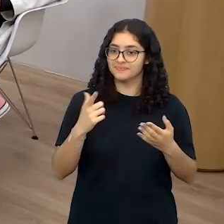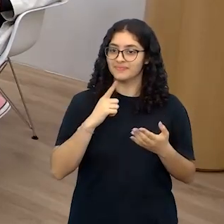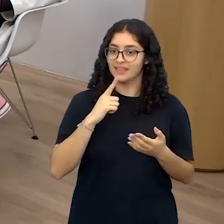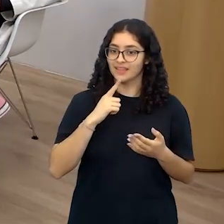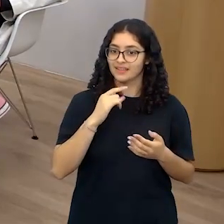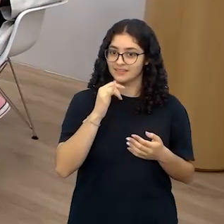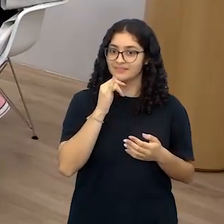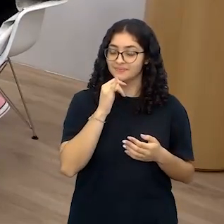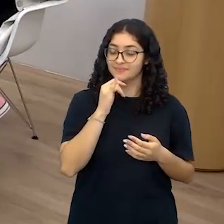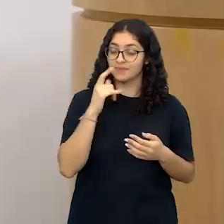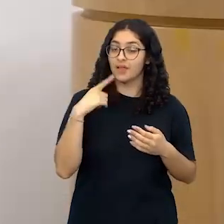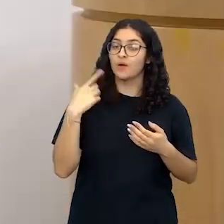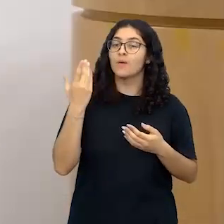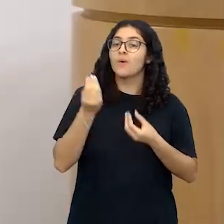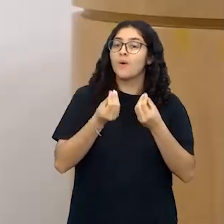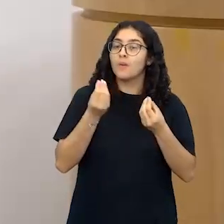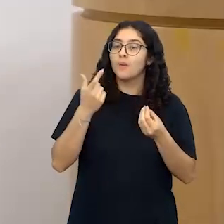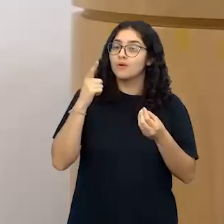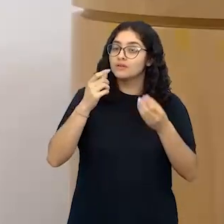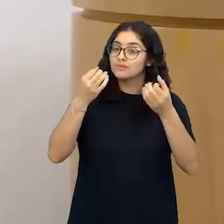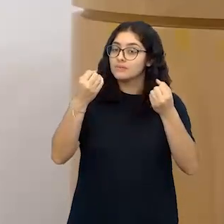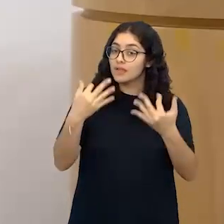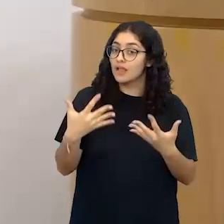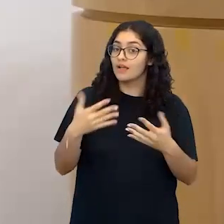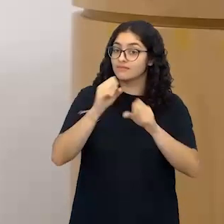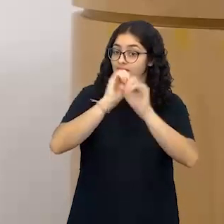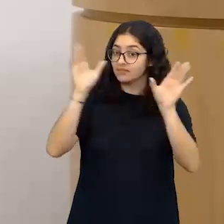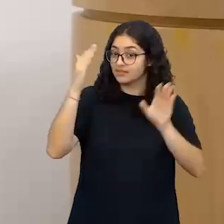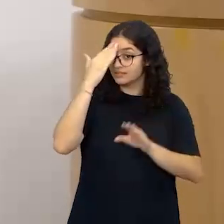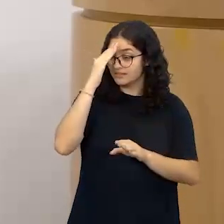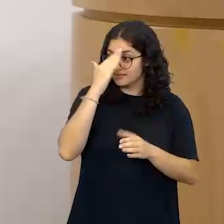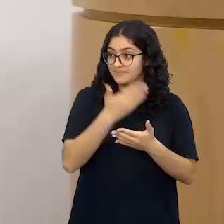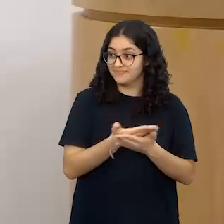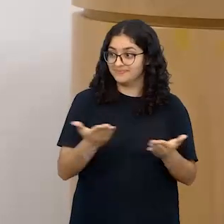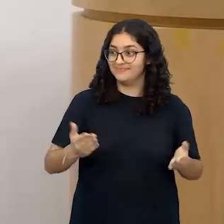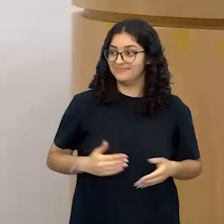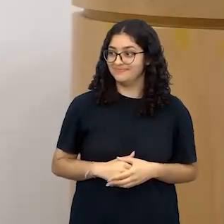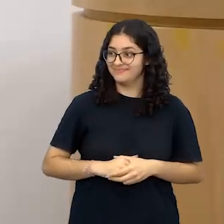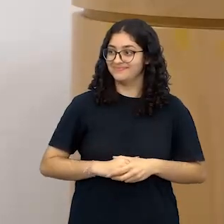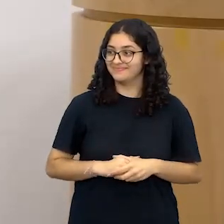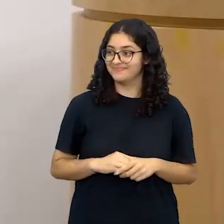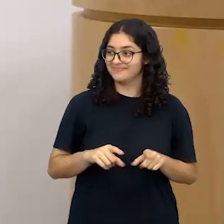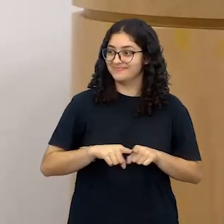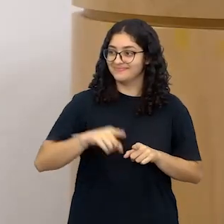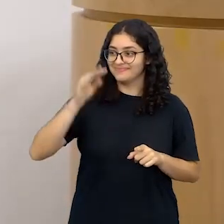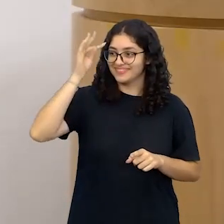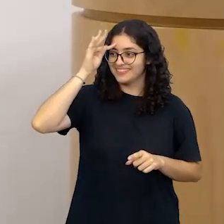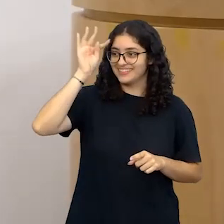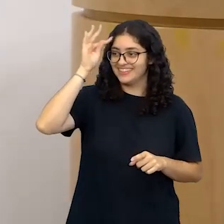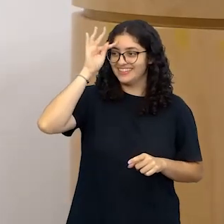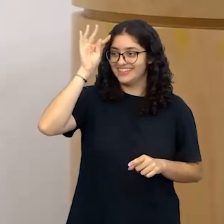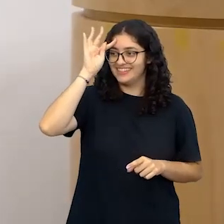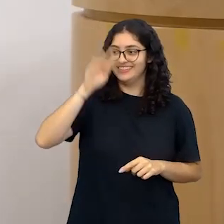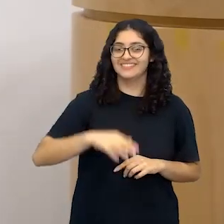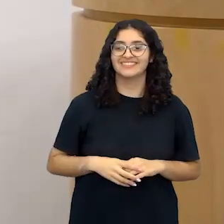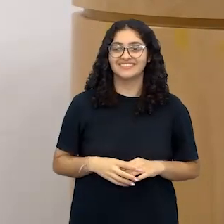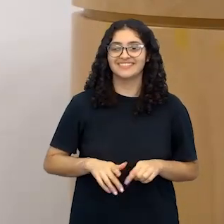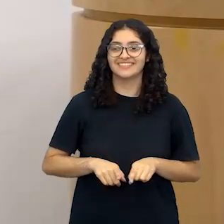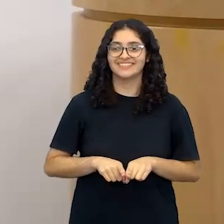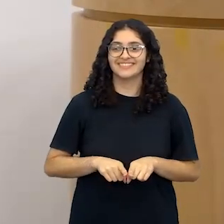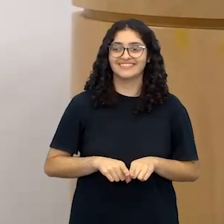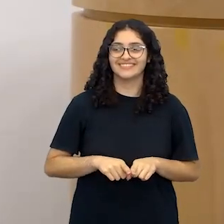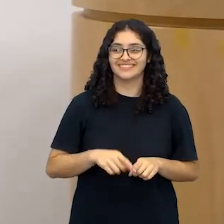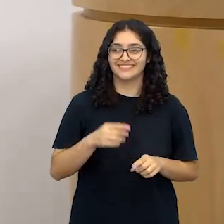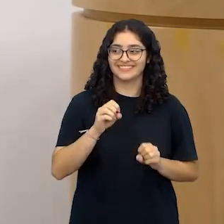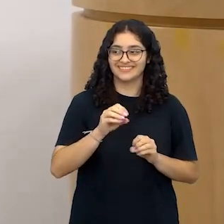forma didática. É mais complexo, né? Os professores estão habituados na teoria, mas aqui é uma conversa didática, então é mais fácil nesse